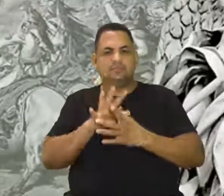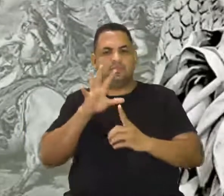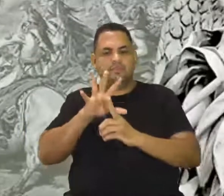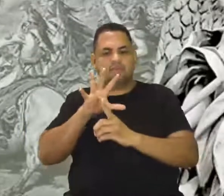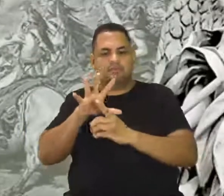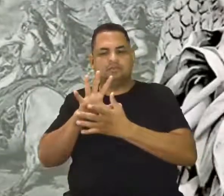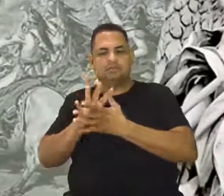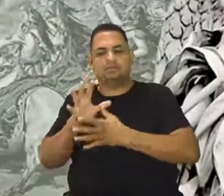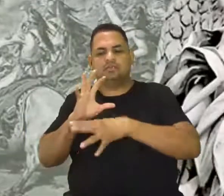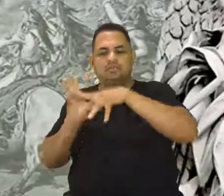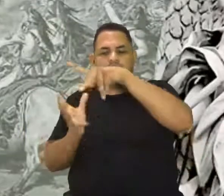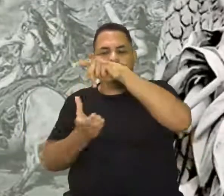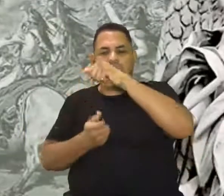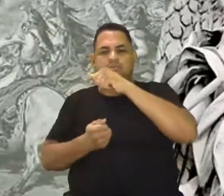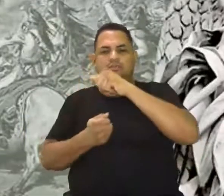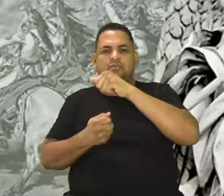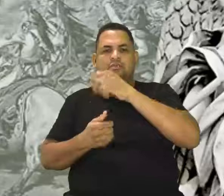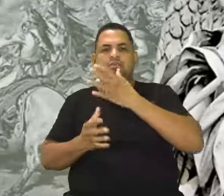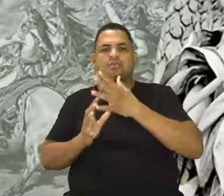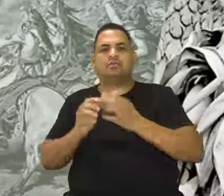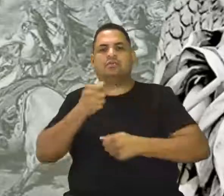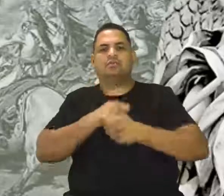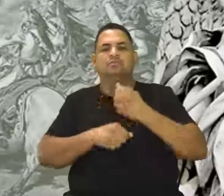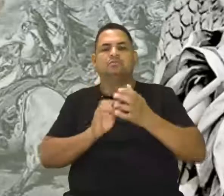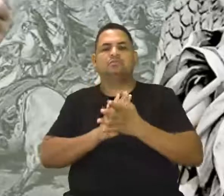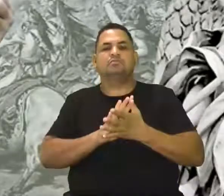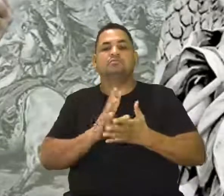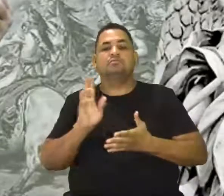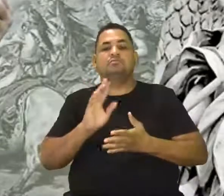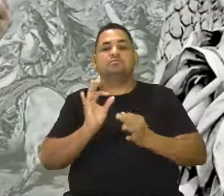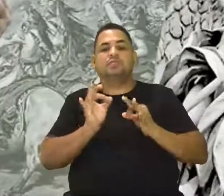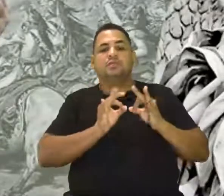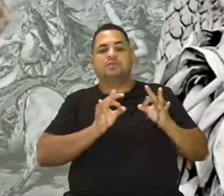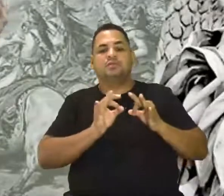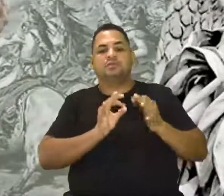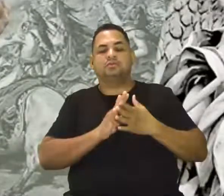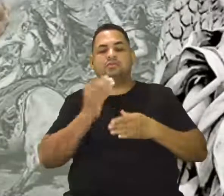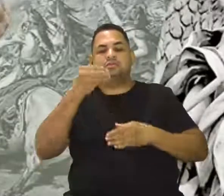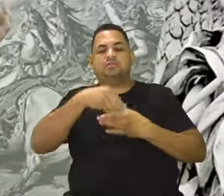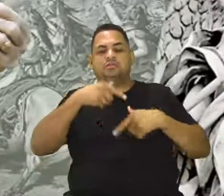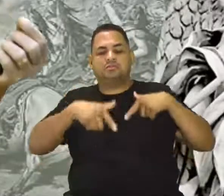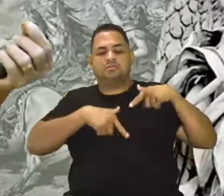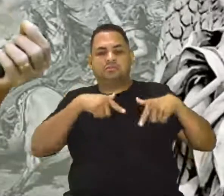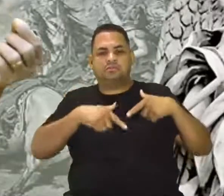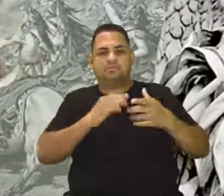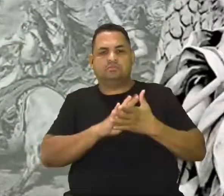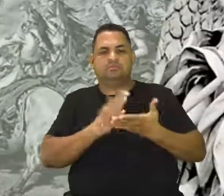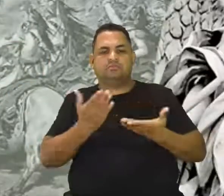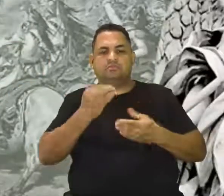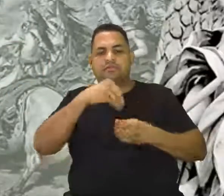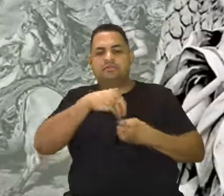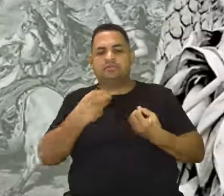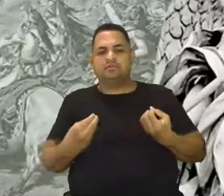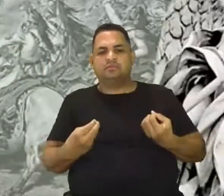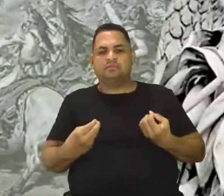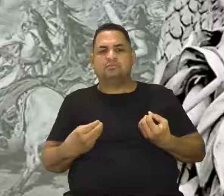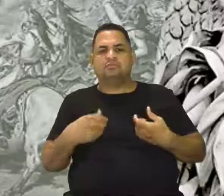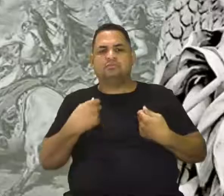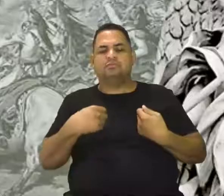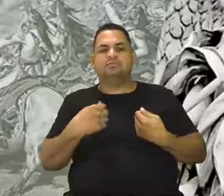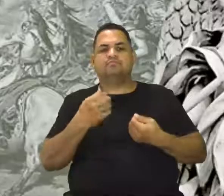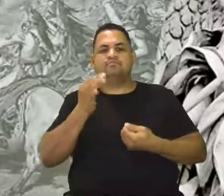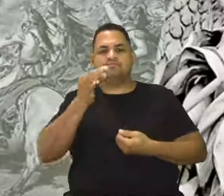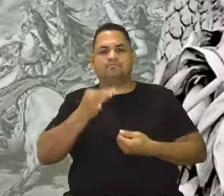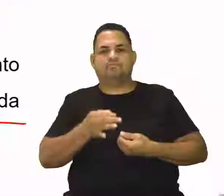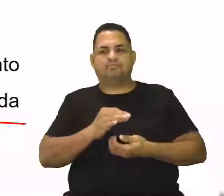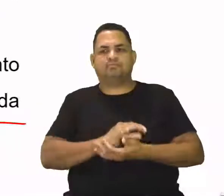globalização. Infelizmente, quem estiver preparado está no mercado. E quem não estiver, está fora dele. Tá